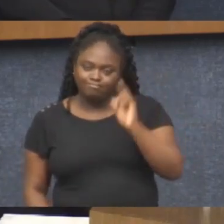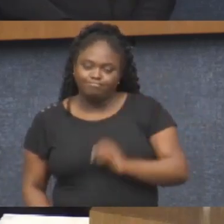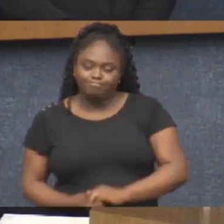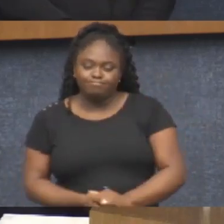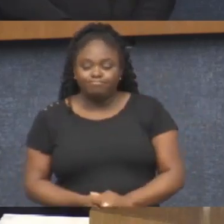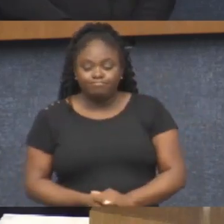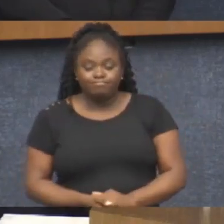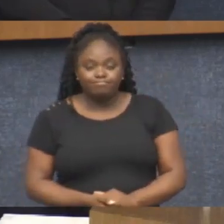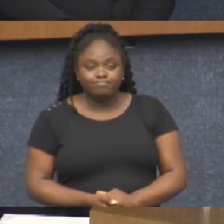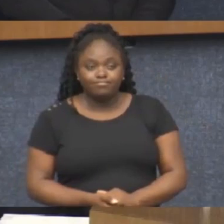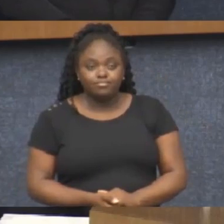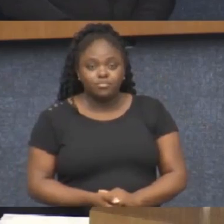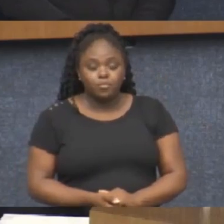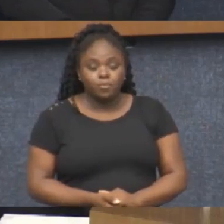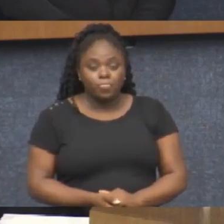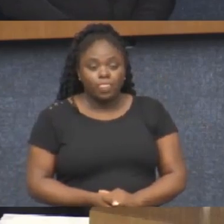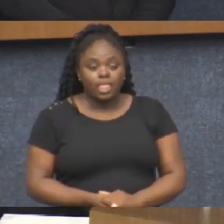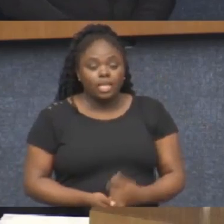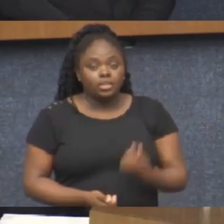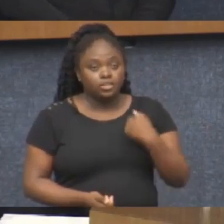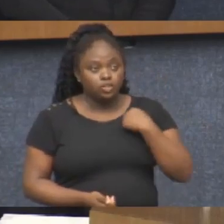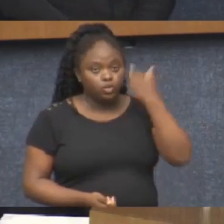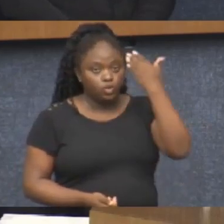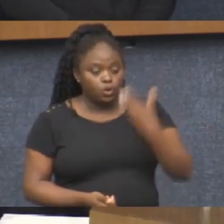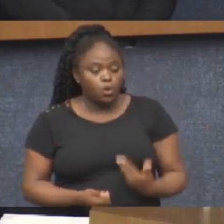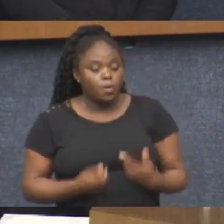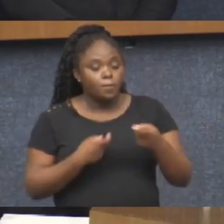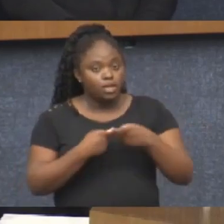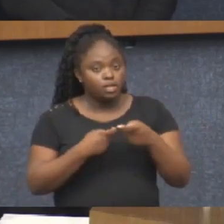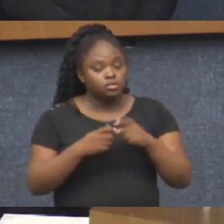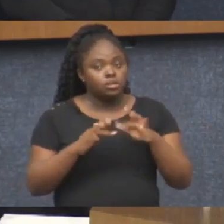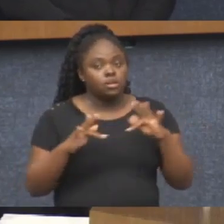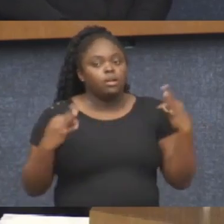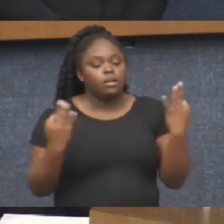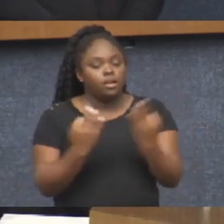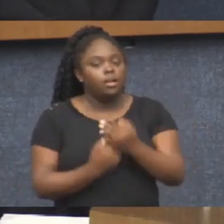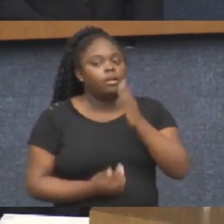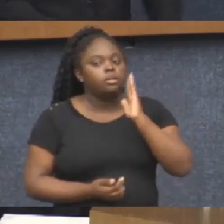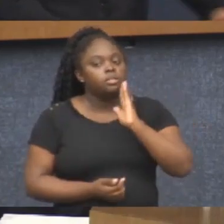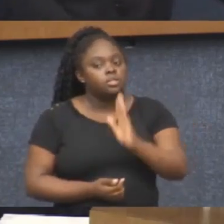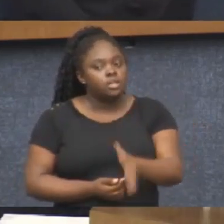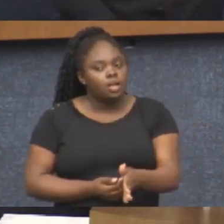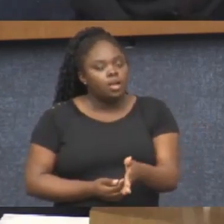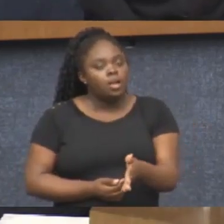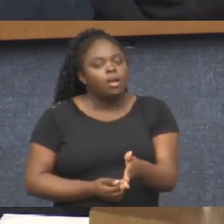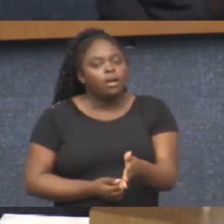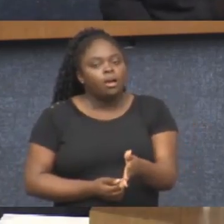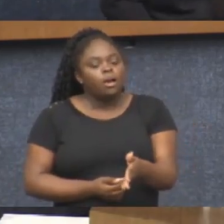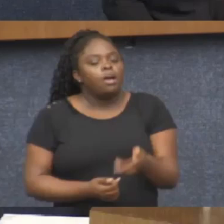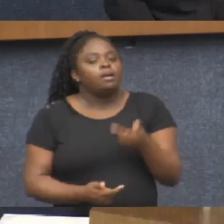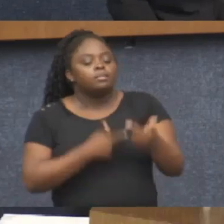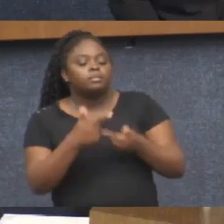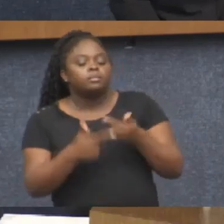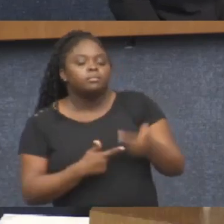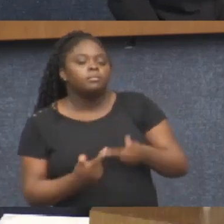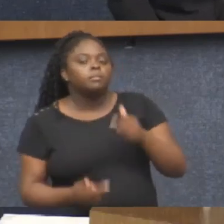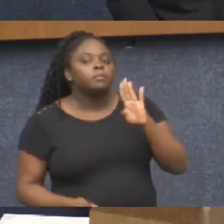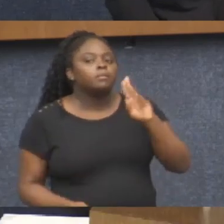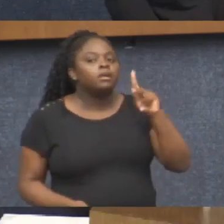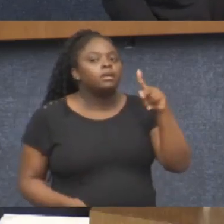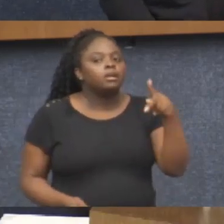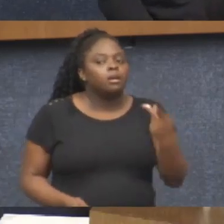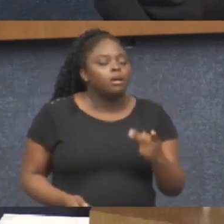Eu estou, né, como médico de família, sou médico de família já, atuando em Belo Horizonte,